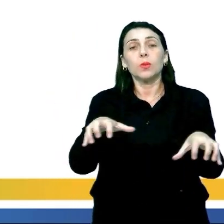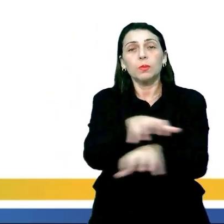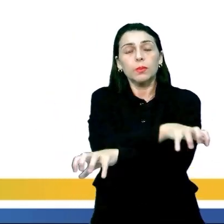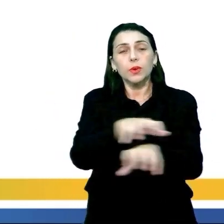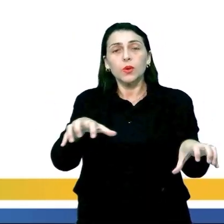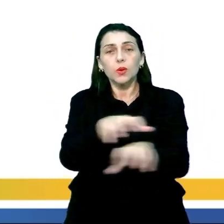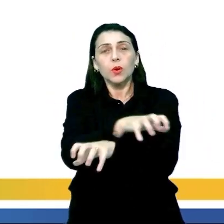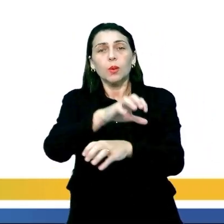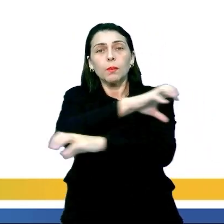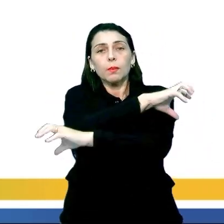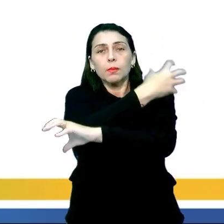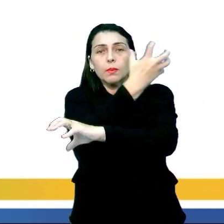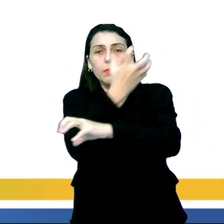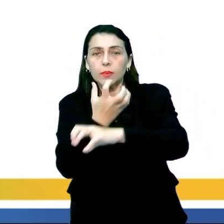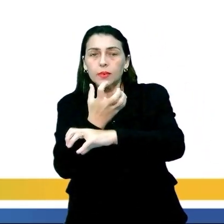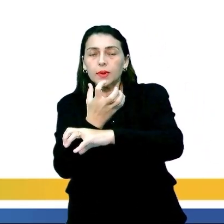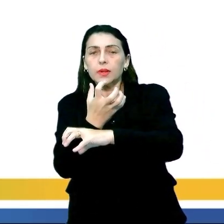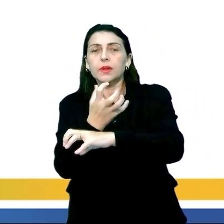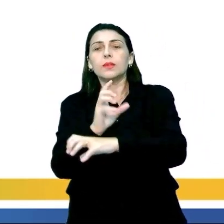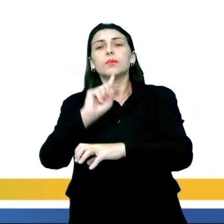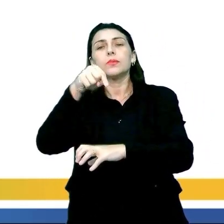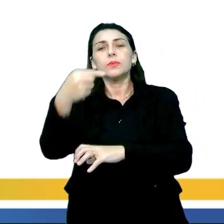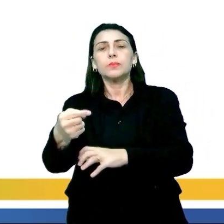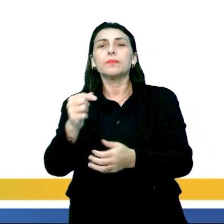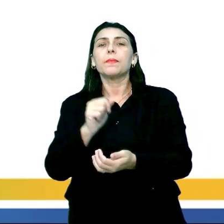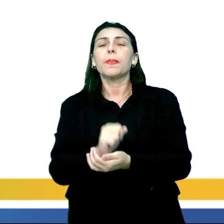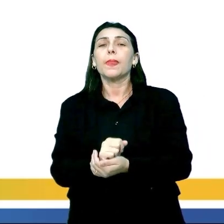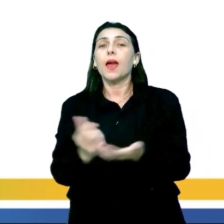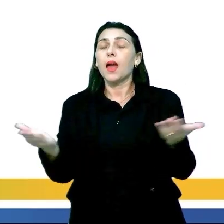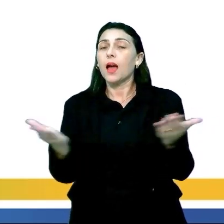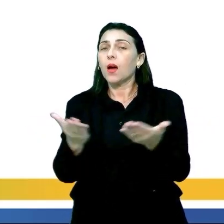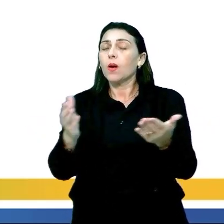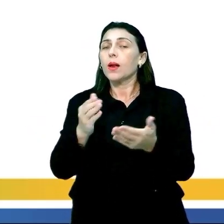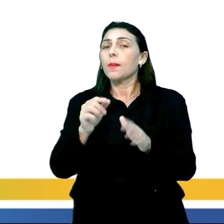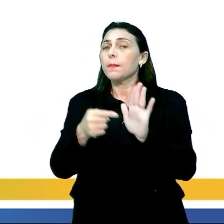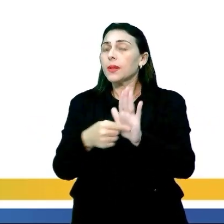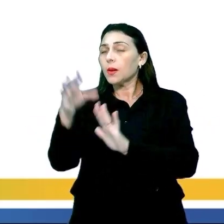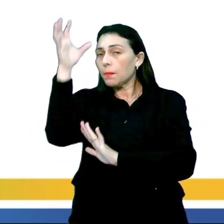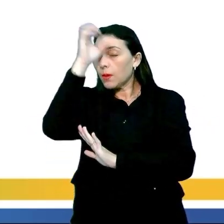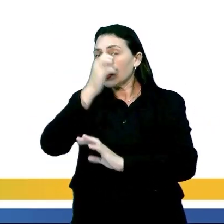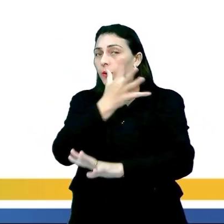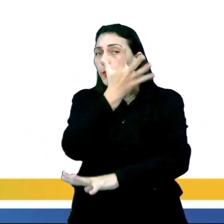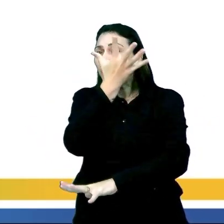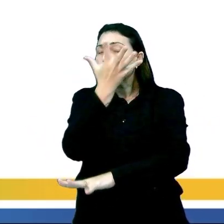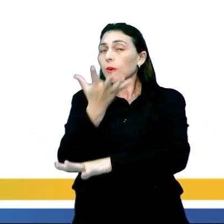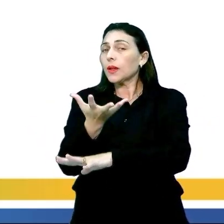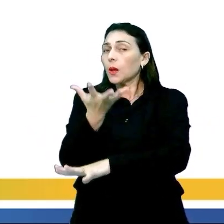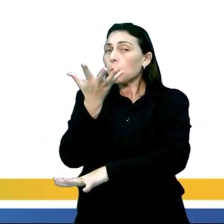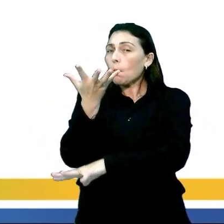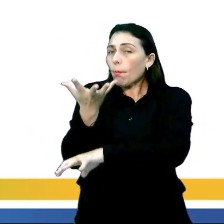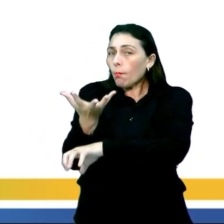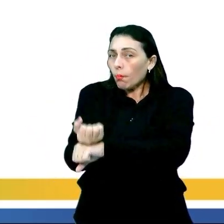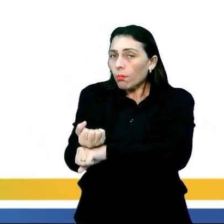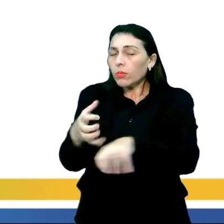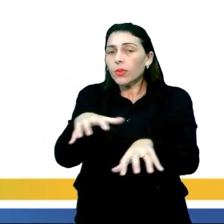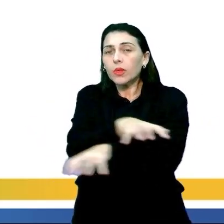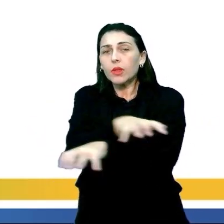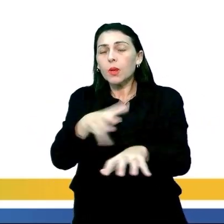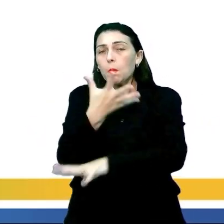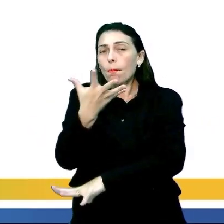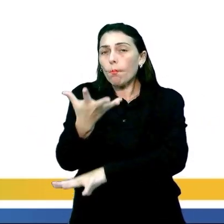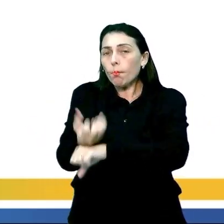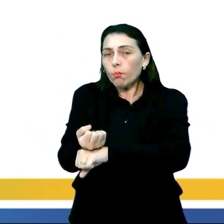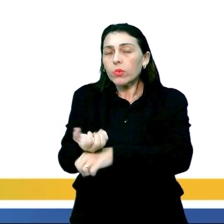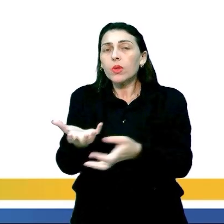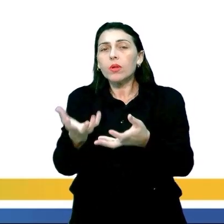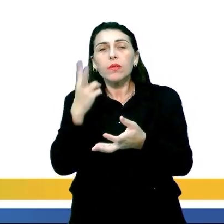bioma Cerrado. Vamos para o próximo? Agora a gente vai aprender um pouco sobre as características do bioma Caatinga.